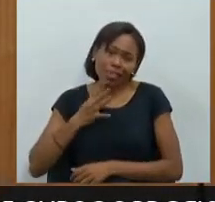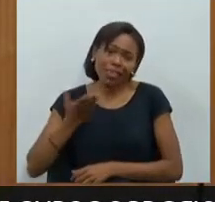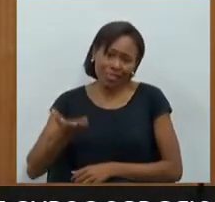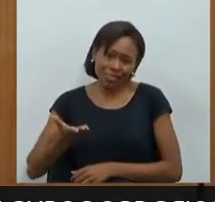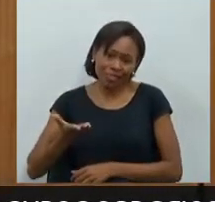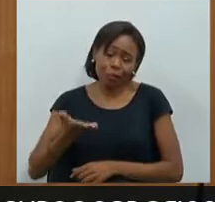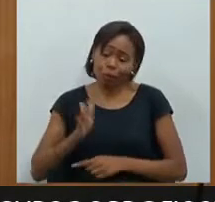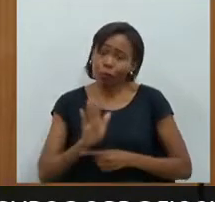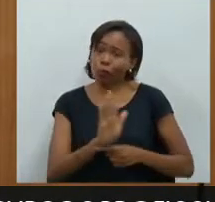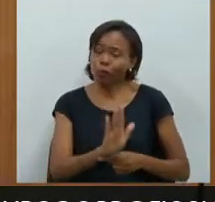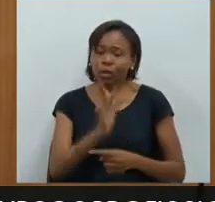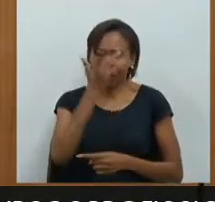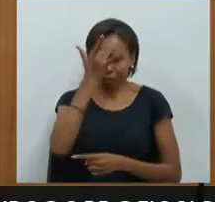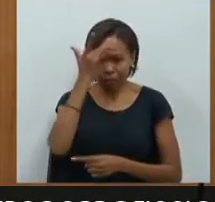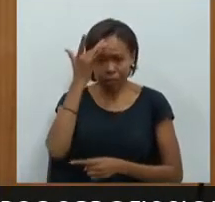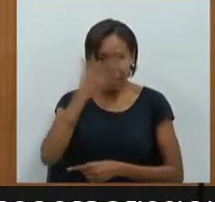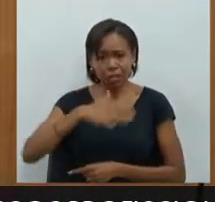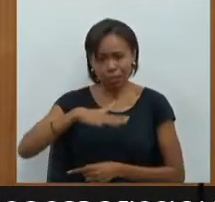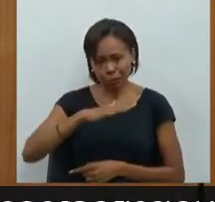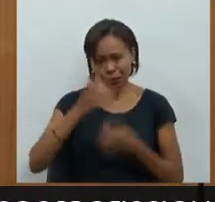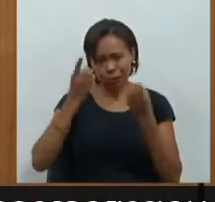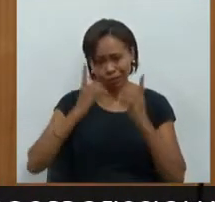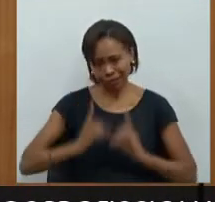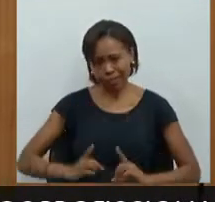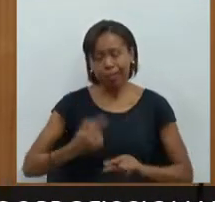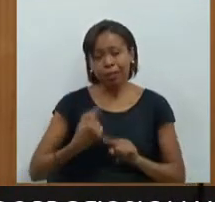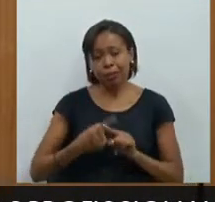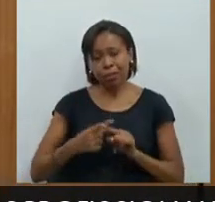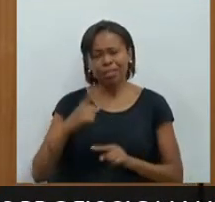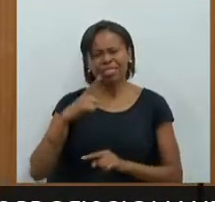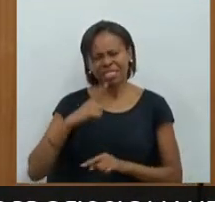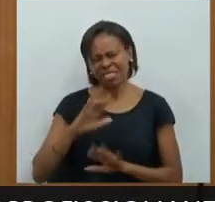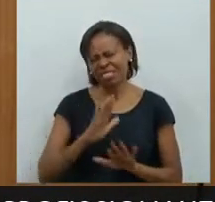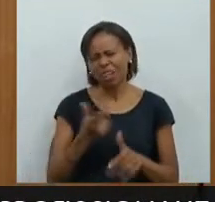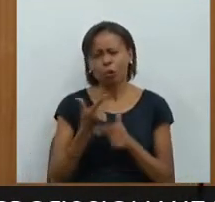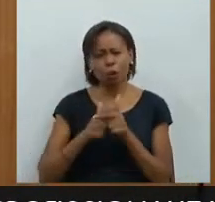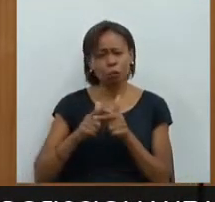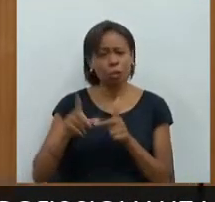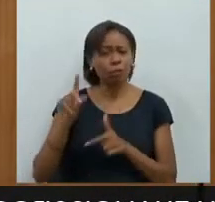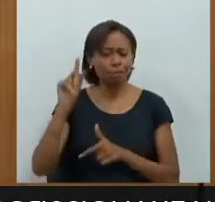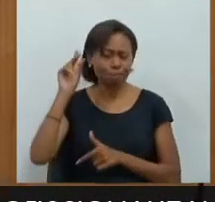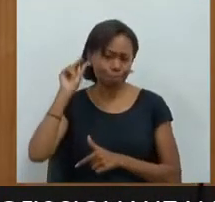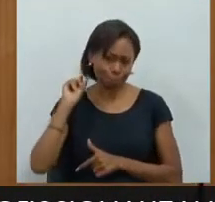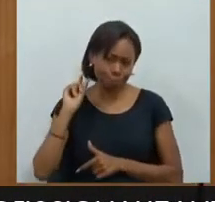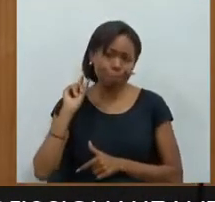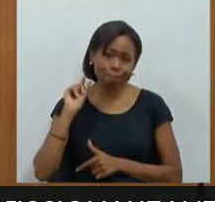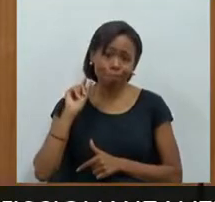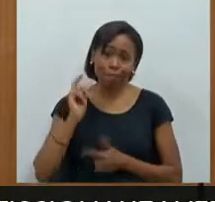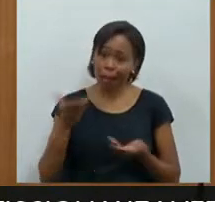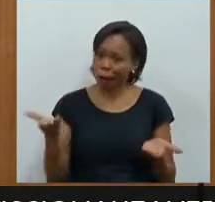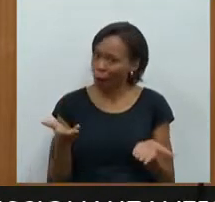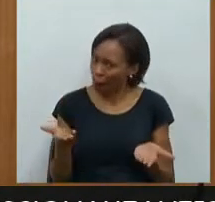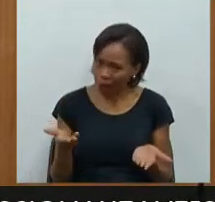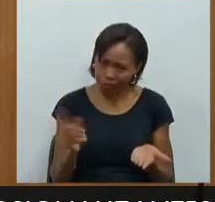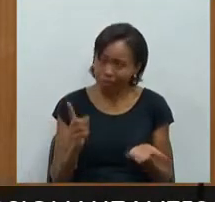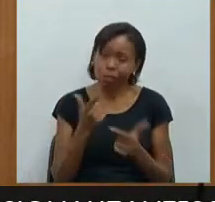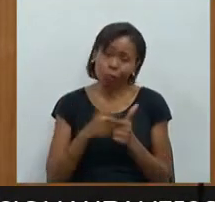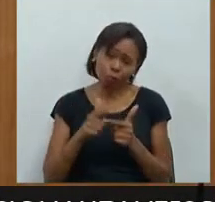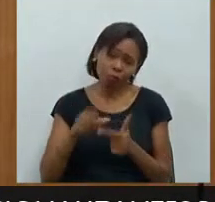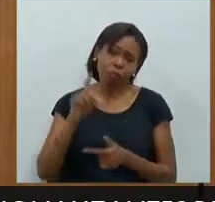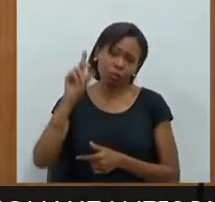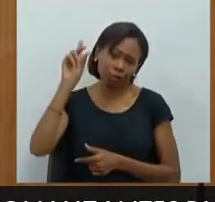desse pessoal, né, que realmente deve estar enfrentando um problema já há muito tempo aí, né? Não é de agora, a coisa deve vir muito de